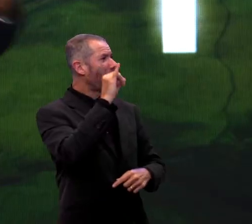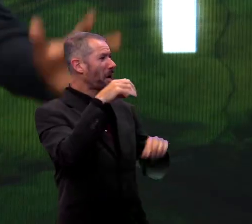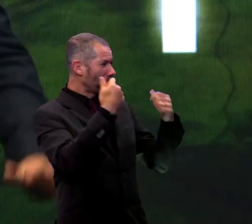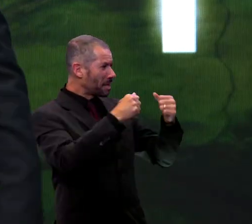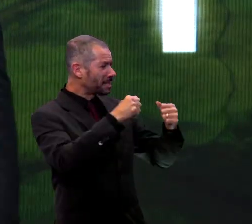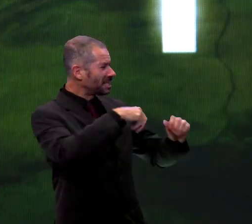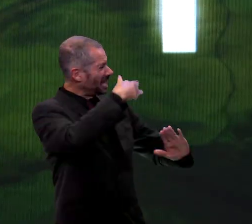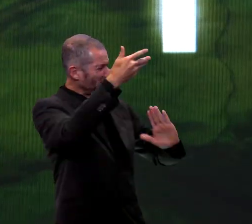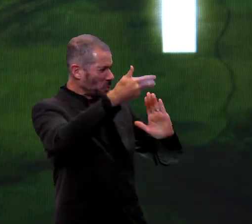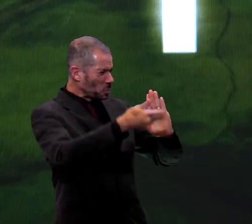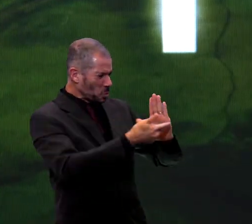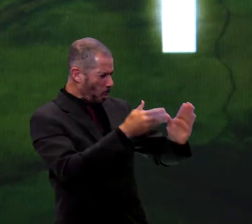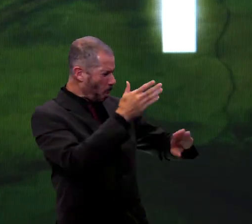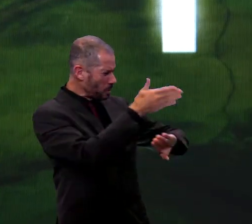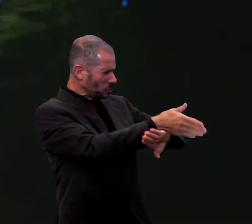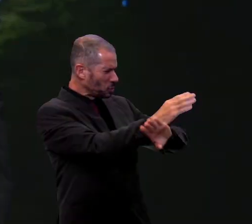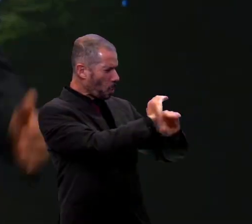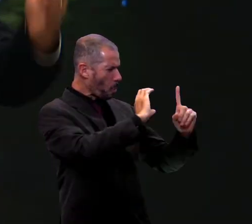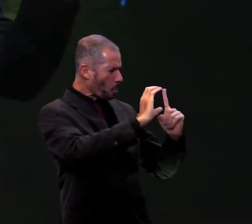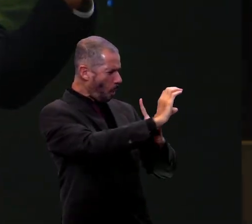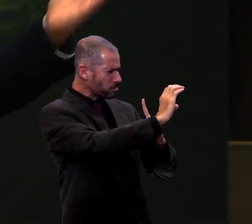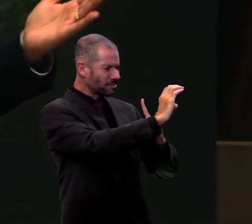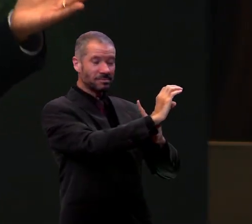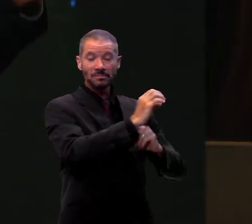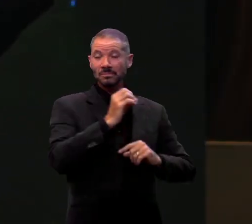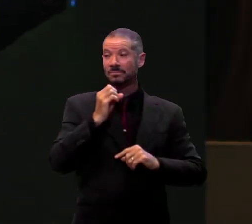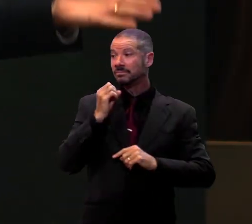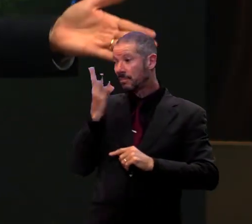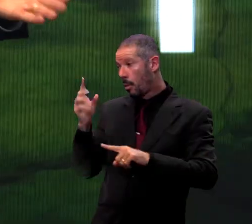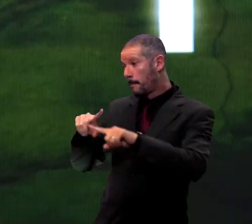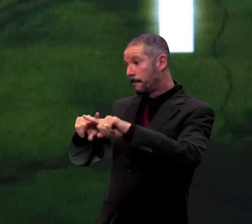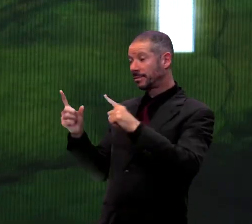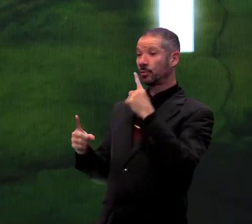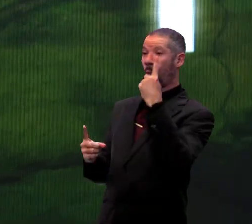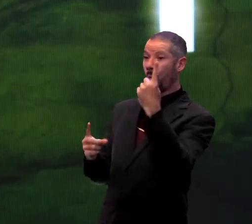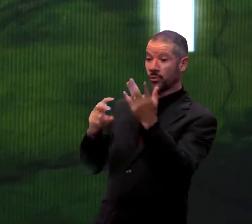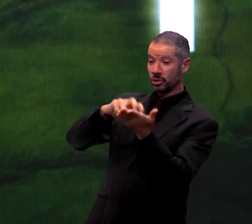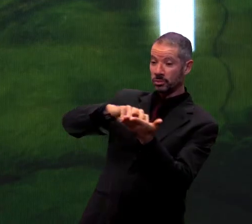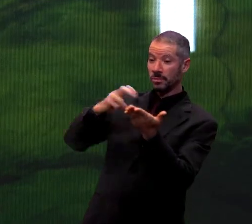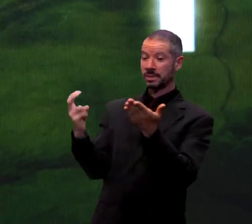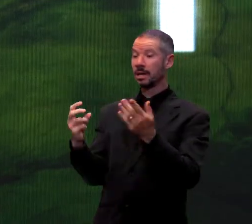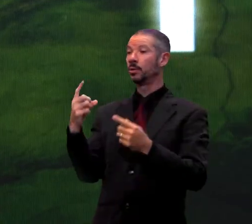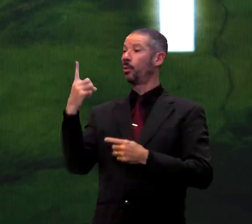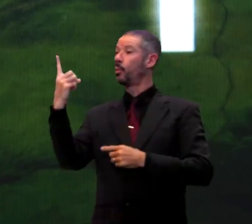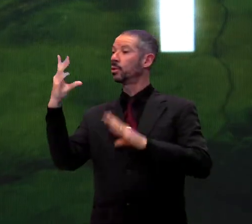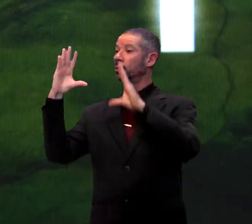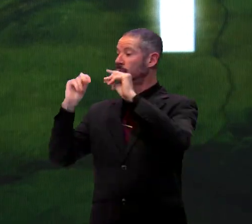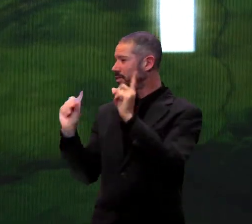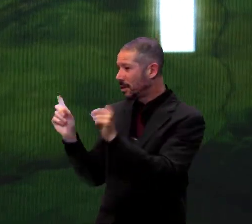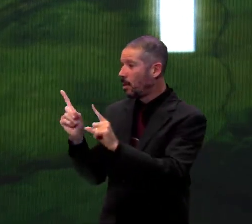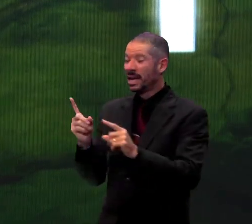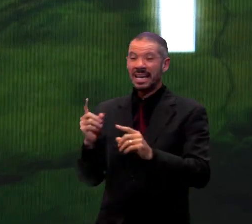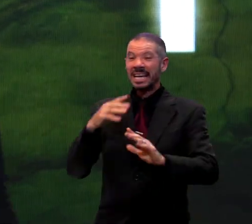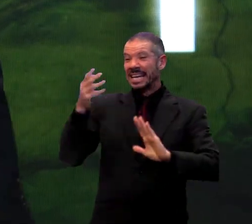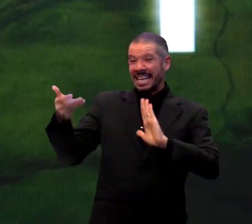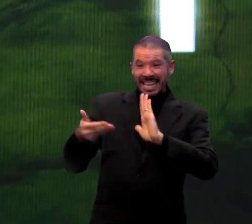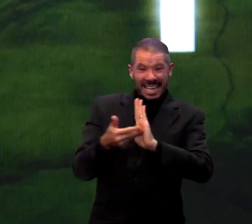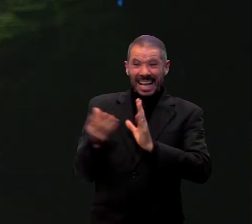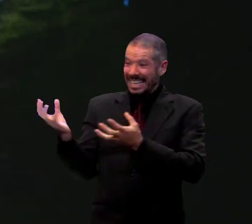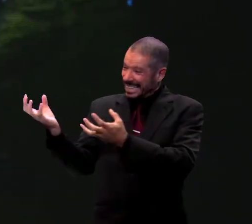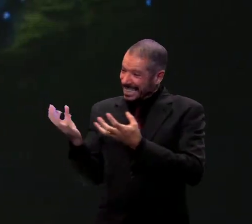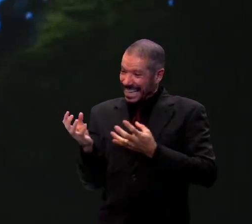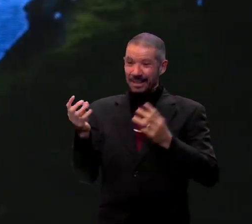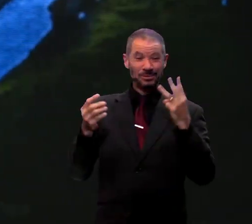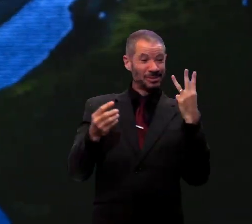em todos. E aí dizia, bom, mas se a gente for num de manhã e num da noite, não, a gente quer estar indo nos